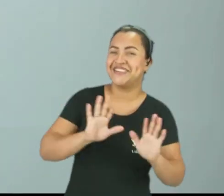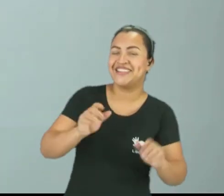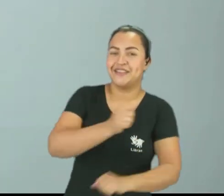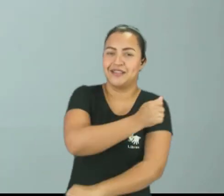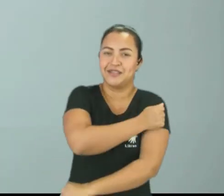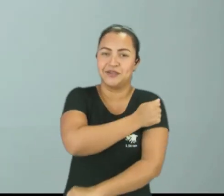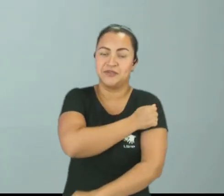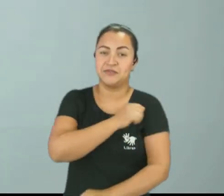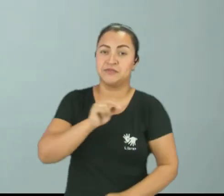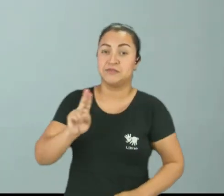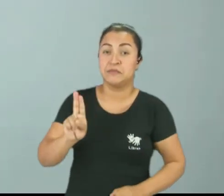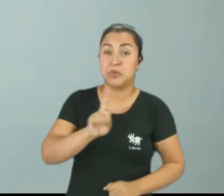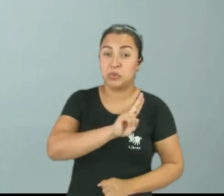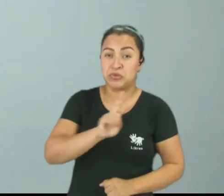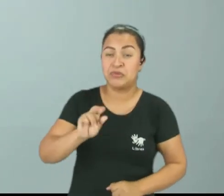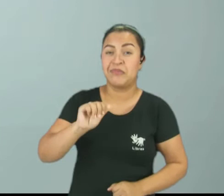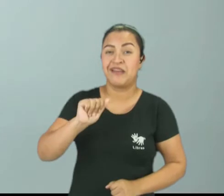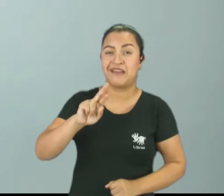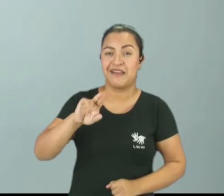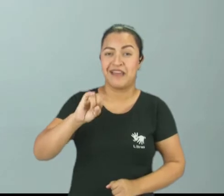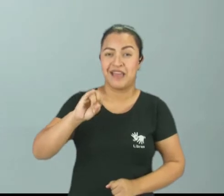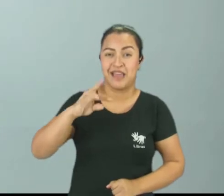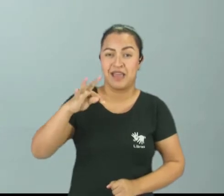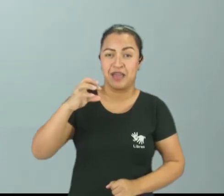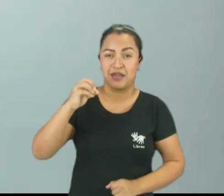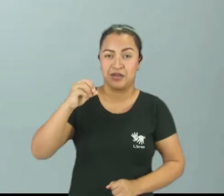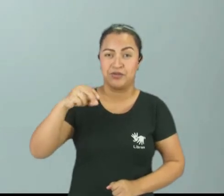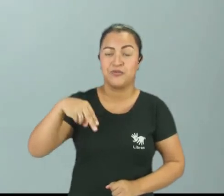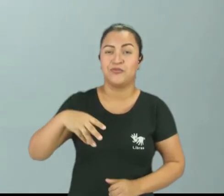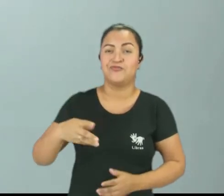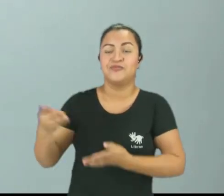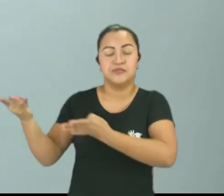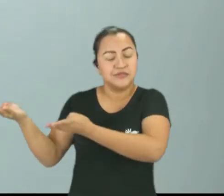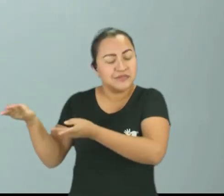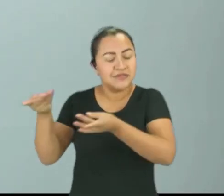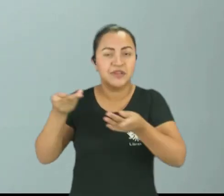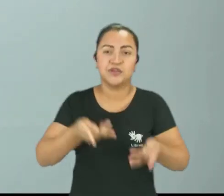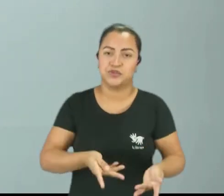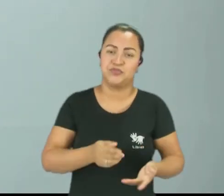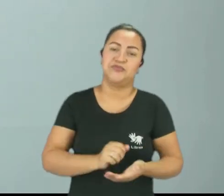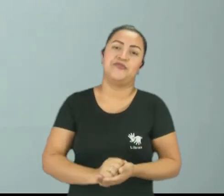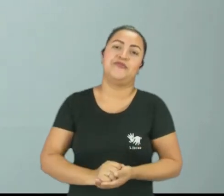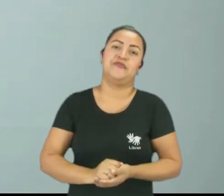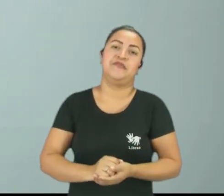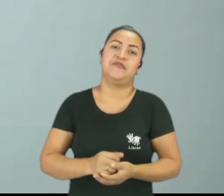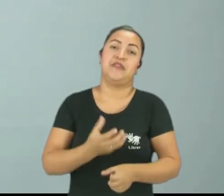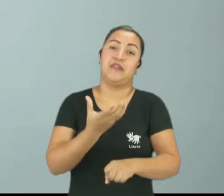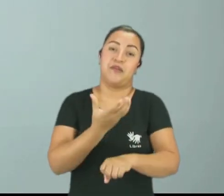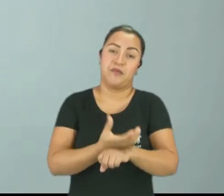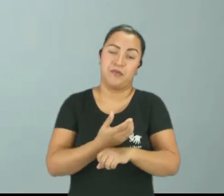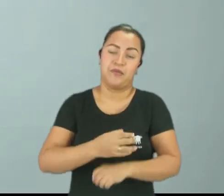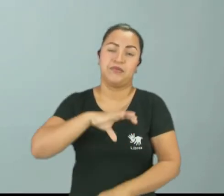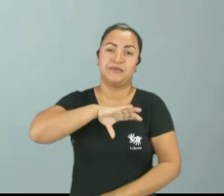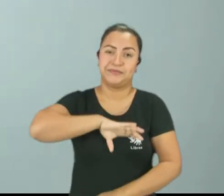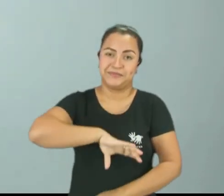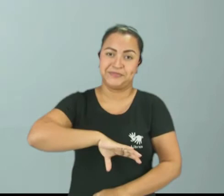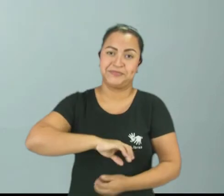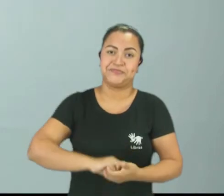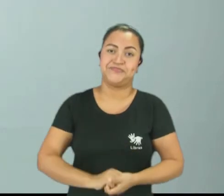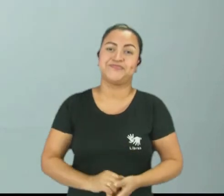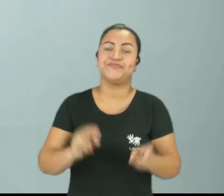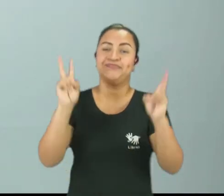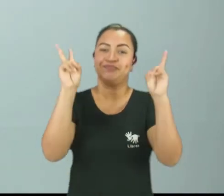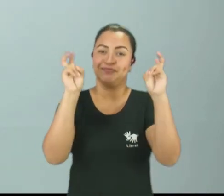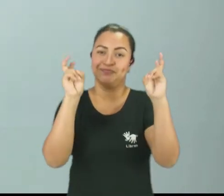Olá, alunos! Meu nome é Ayrton Richard e sejam todos bem-vindos a mais uma aula de língua portuguesa. E a